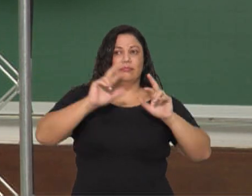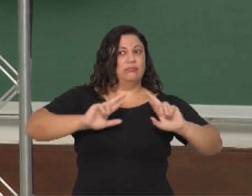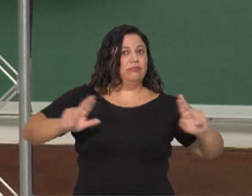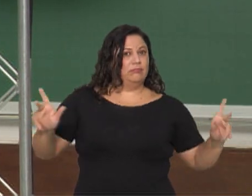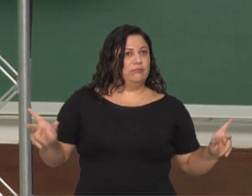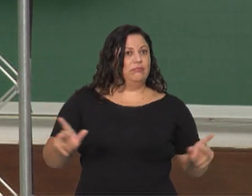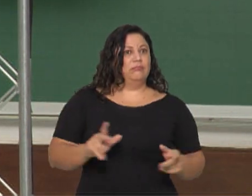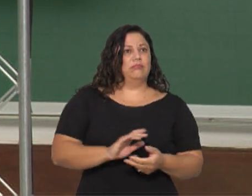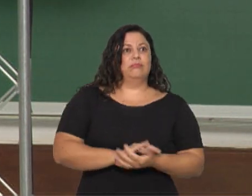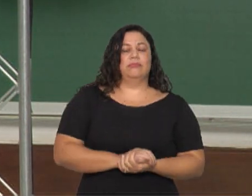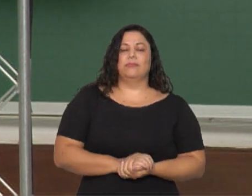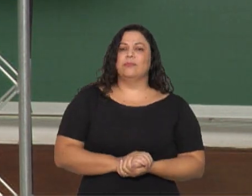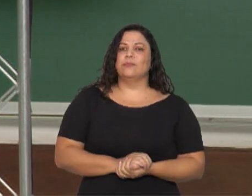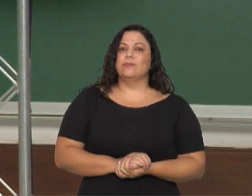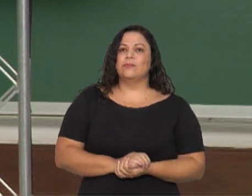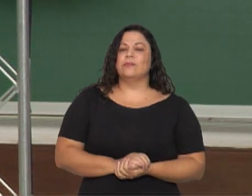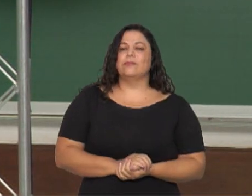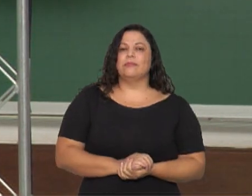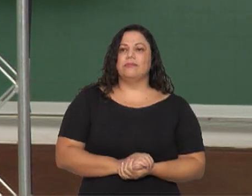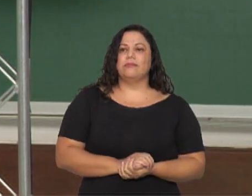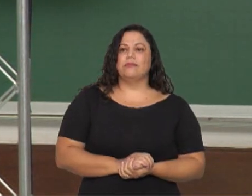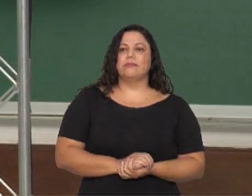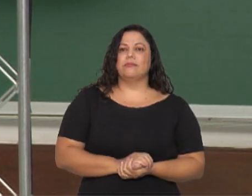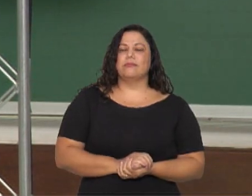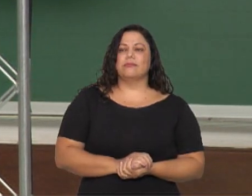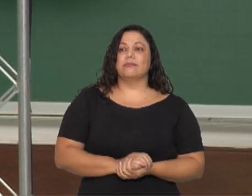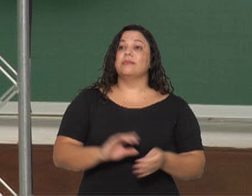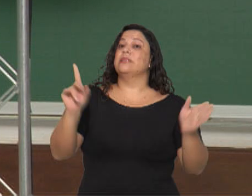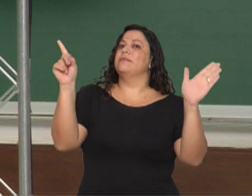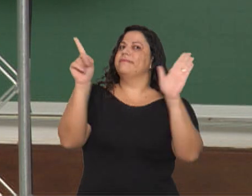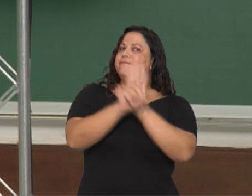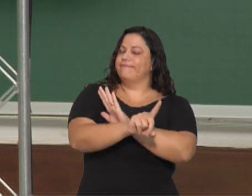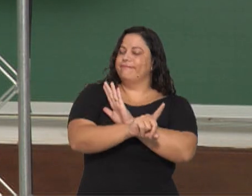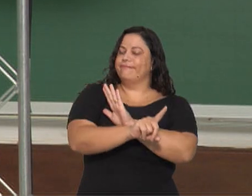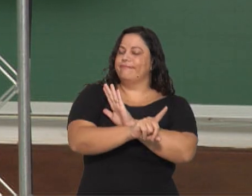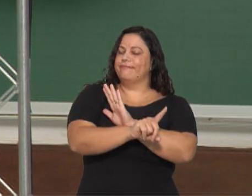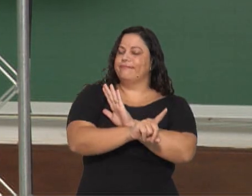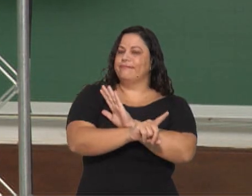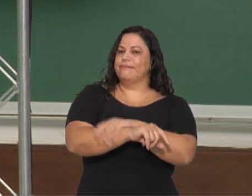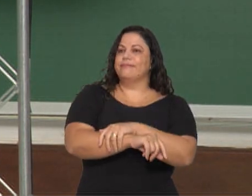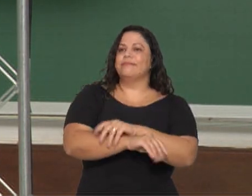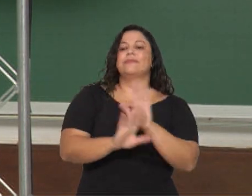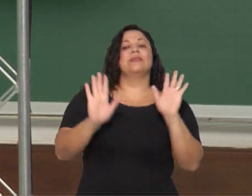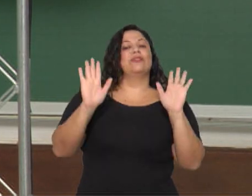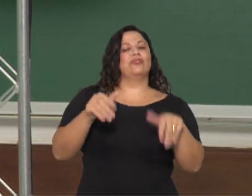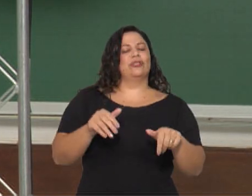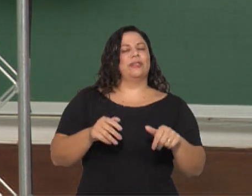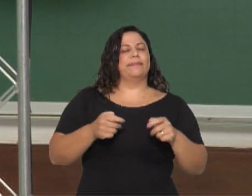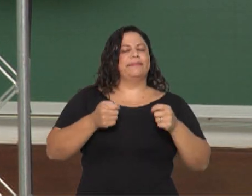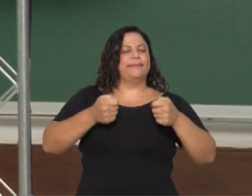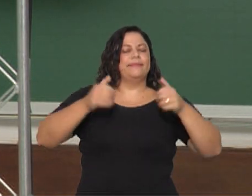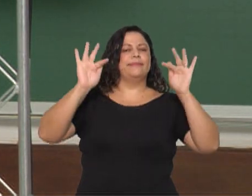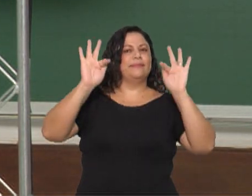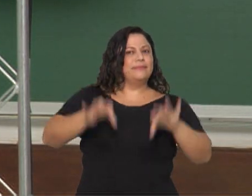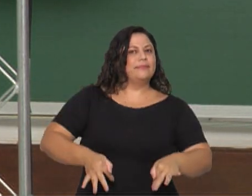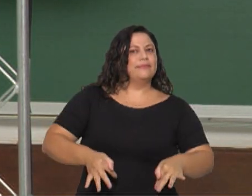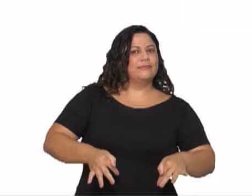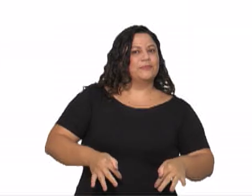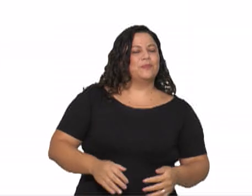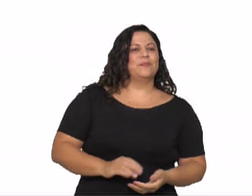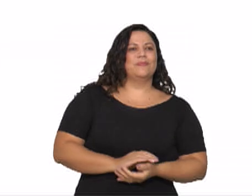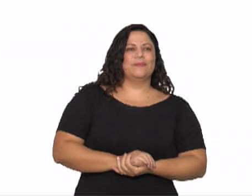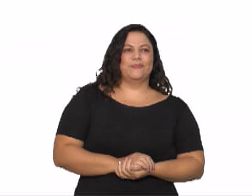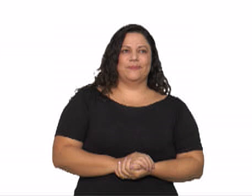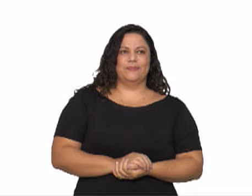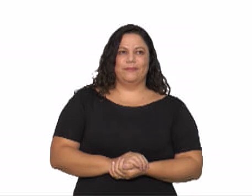intertextualidade. Então, o quiz para nós irmos finalizando a nossa aula de hoje.